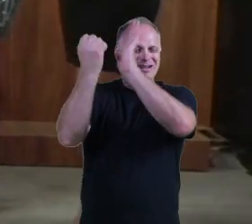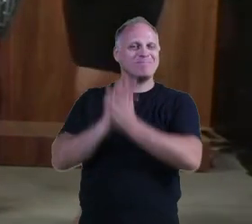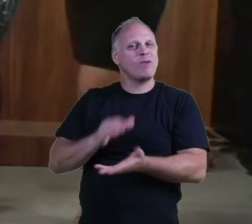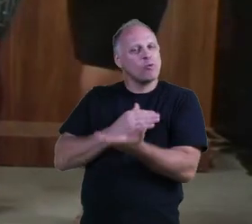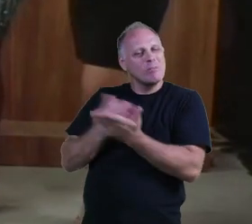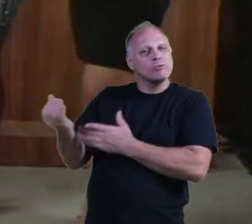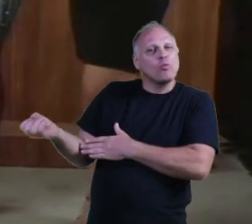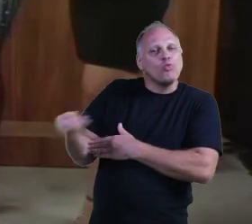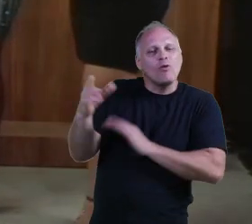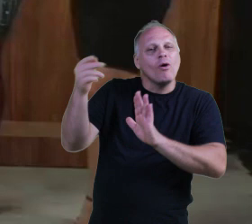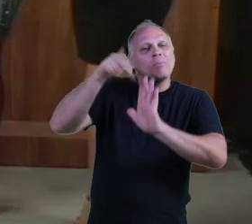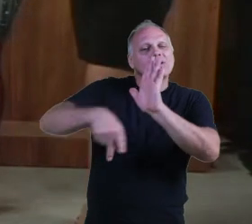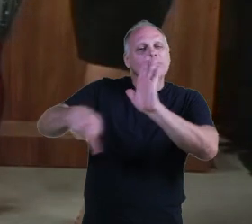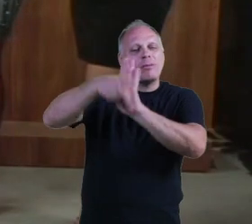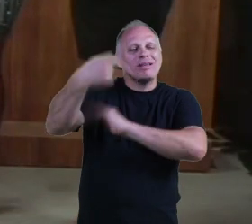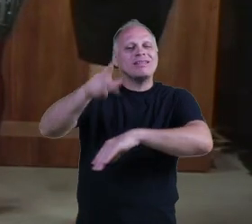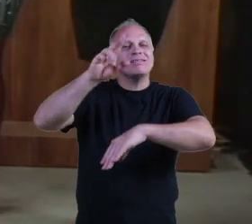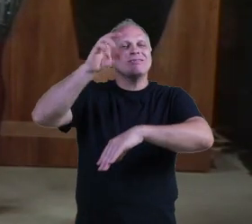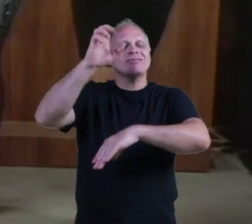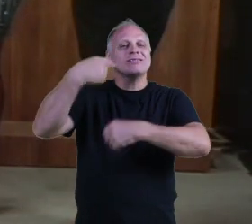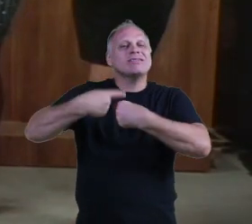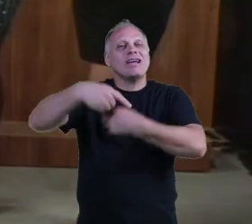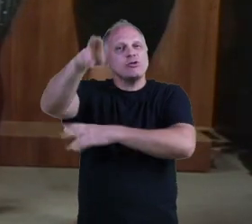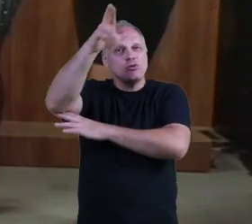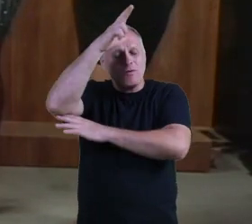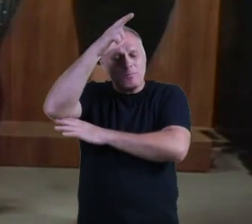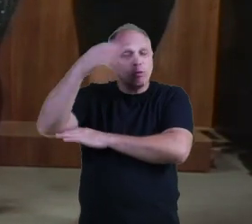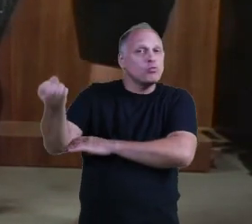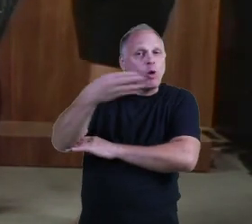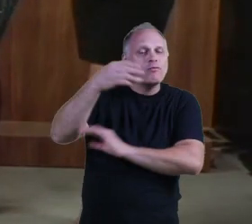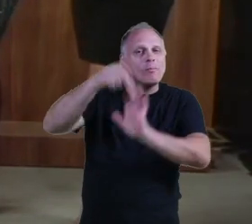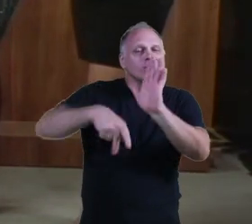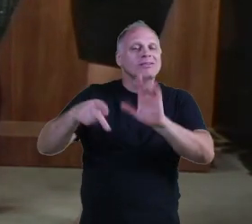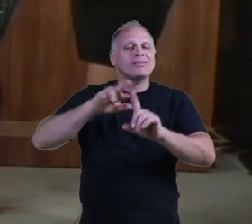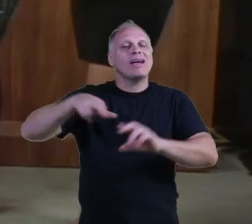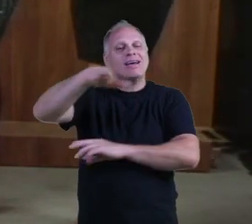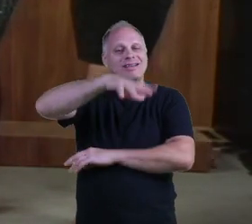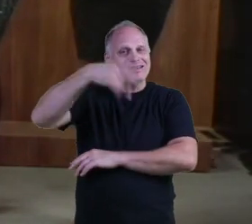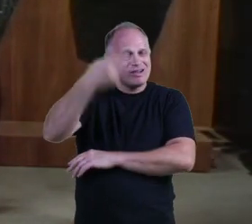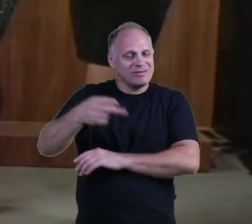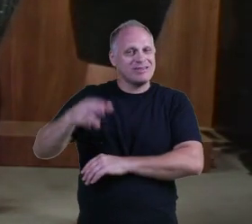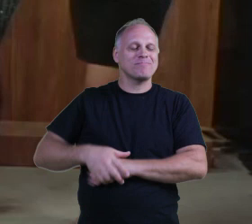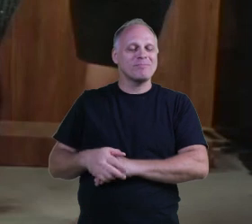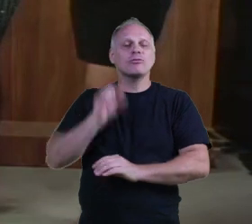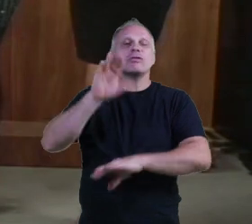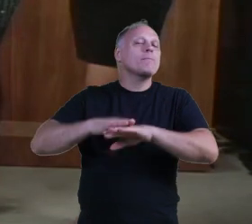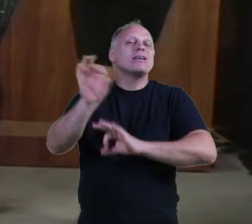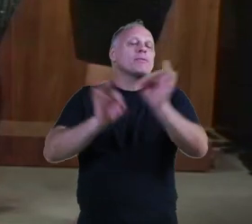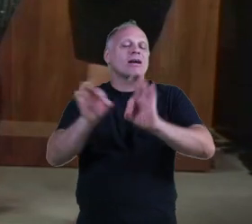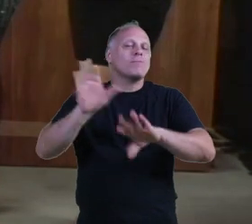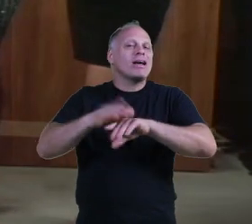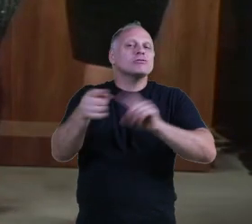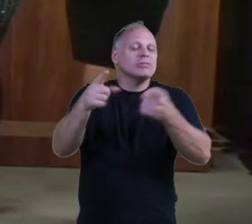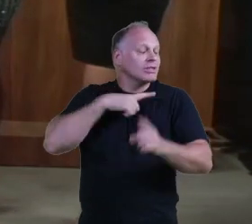samba enredo com as mulatas. Fazer... Tenho certeza que é um projeto legal e é para ficar. E é o